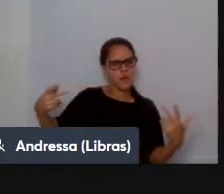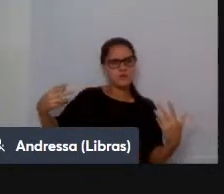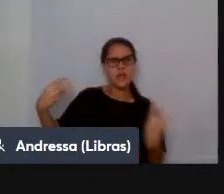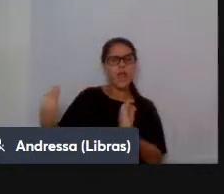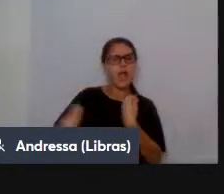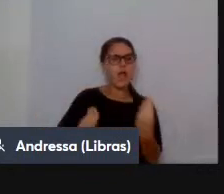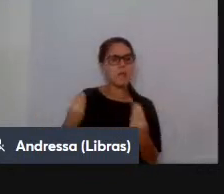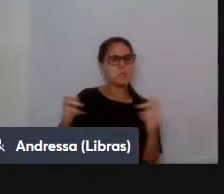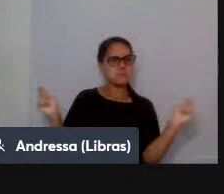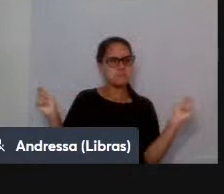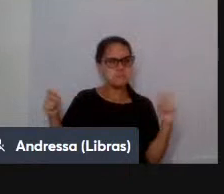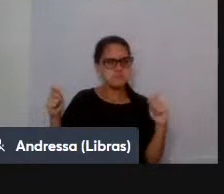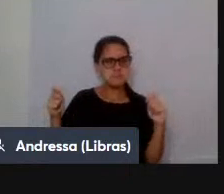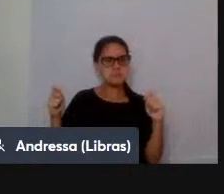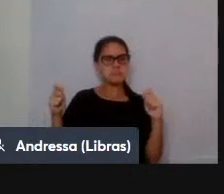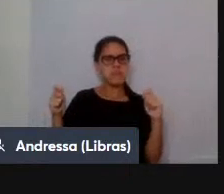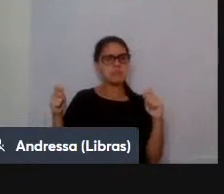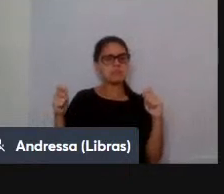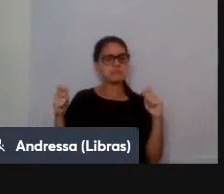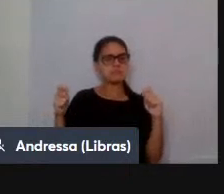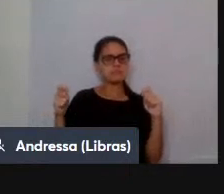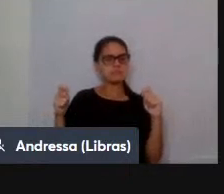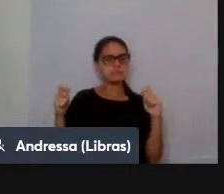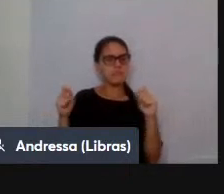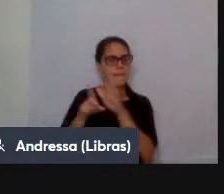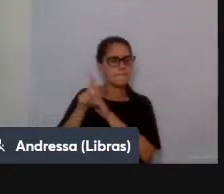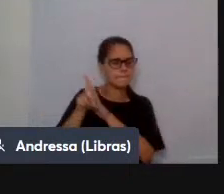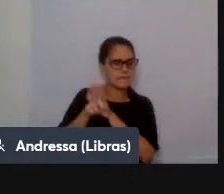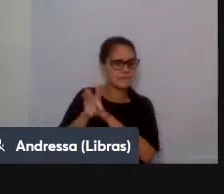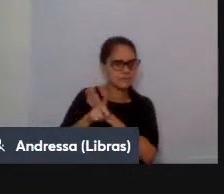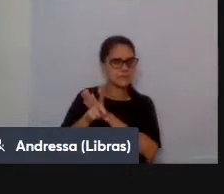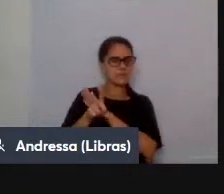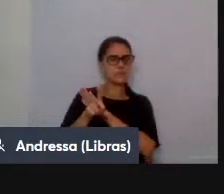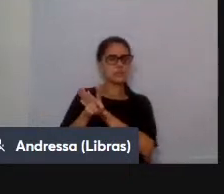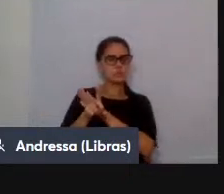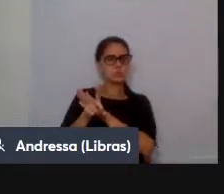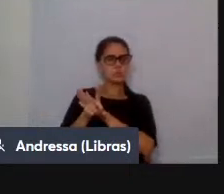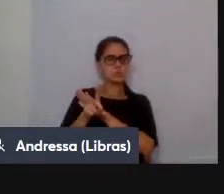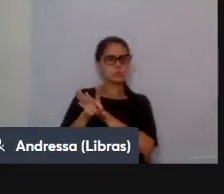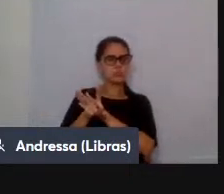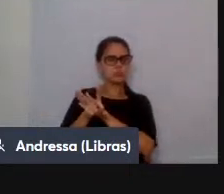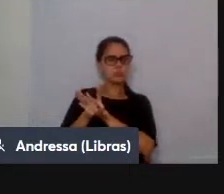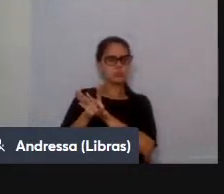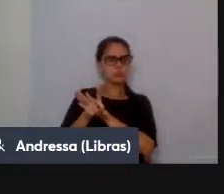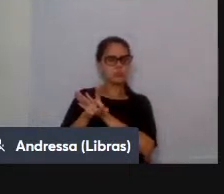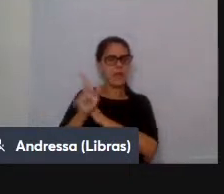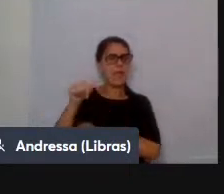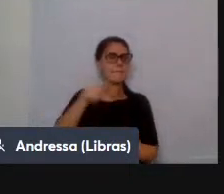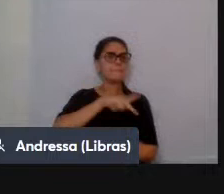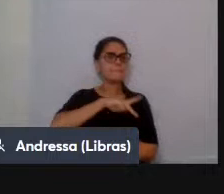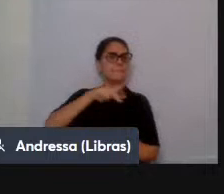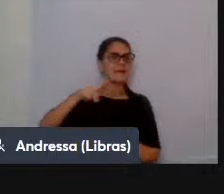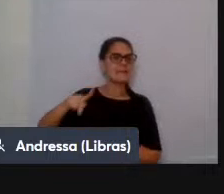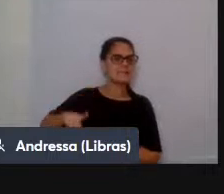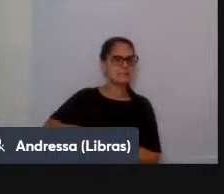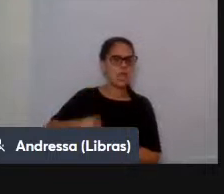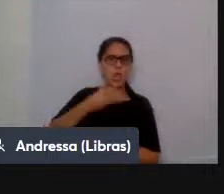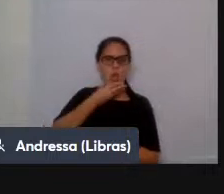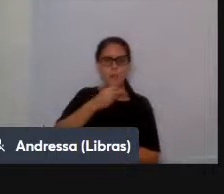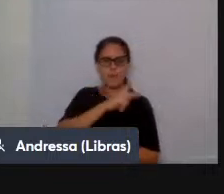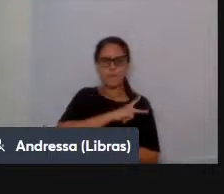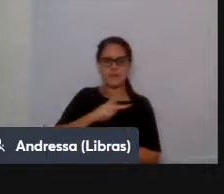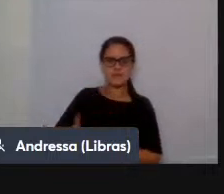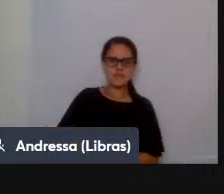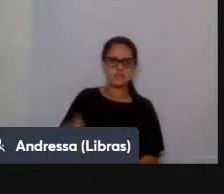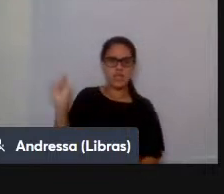Hanafi, pesquisador da Palestina, Síria, que atualmente é presidente da Associação